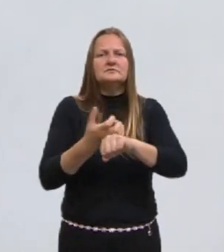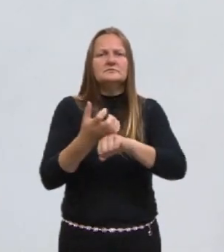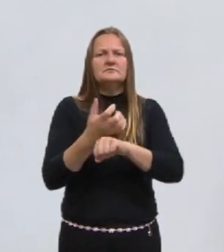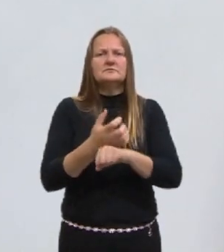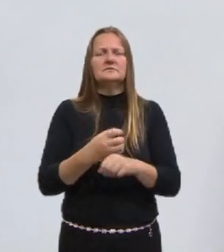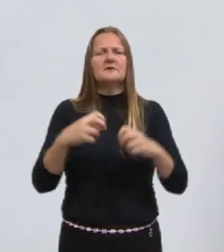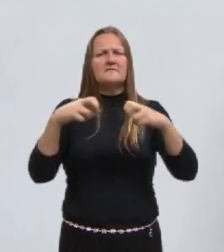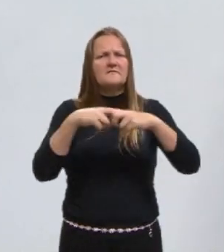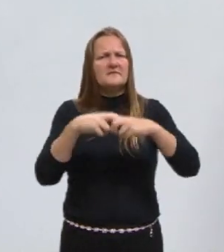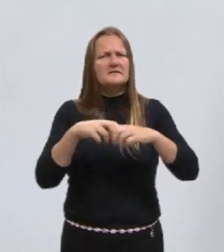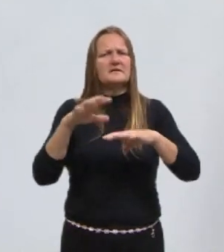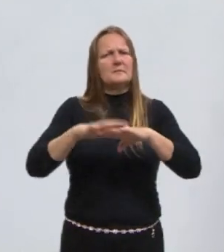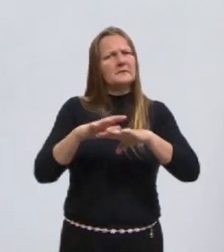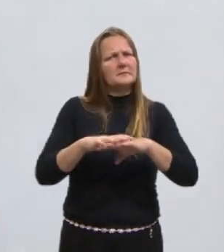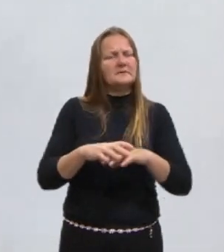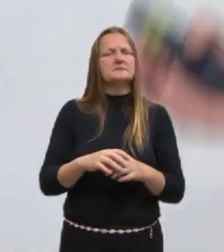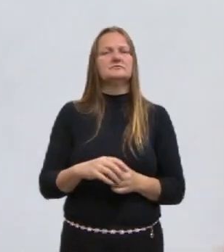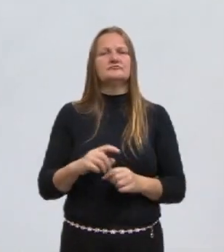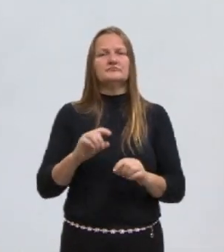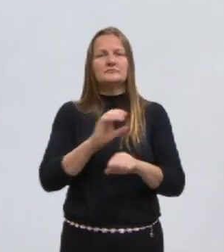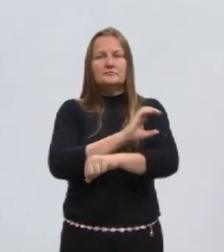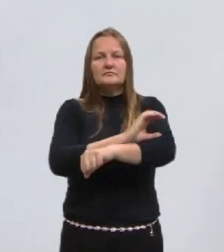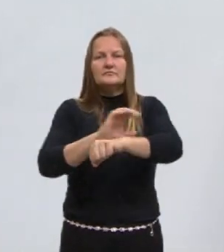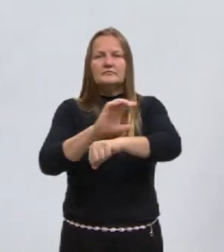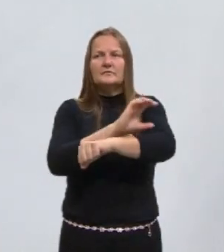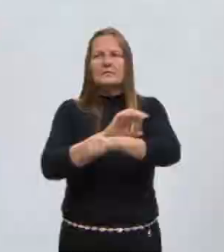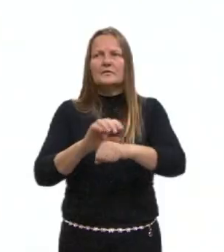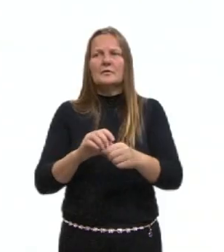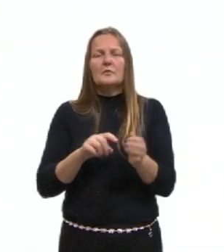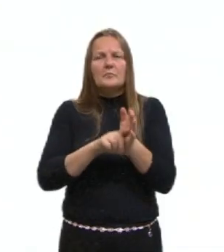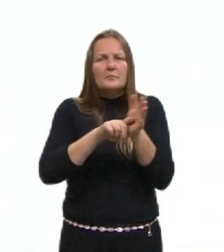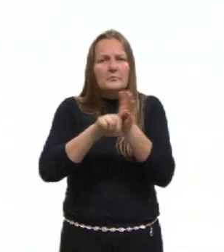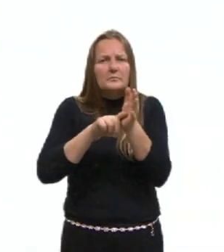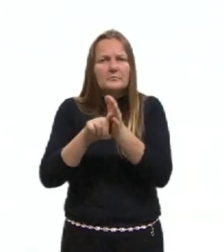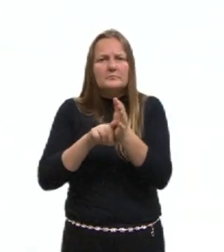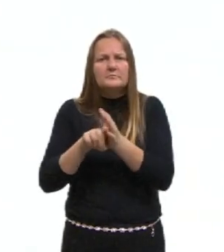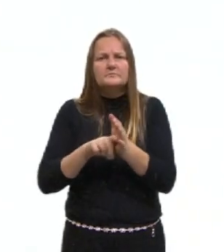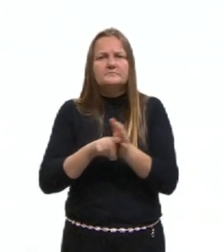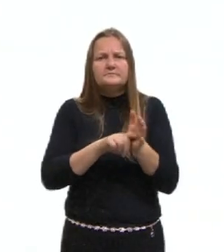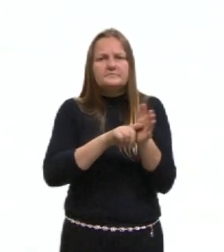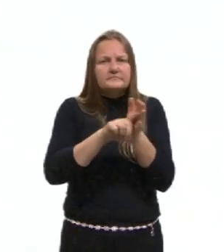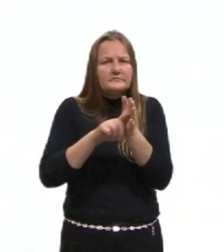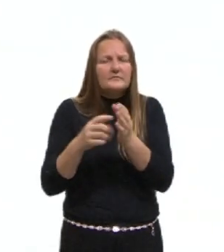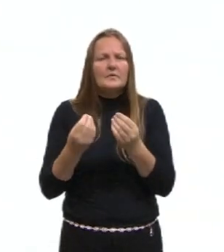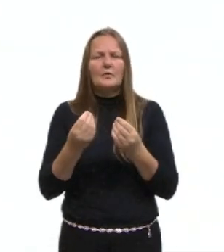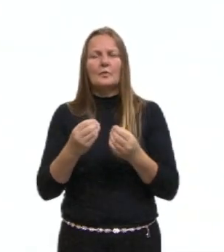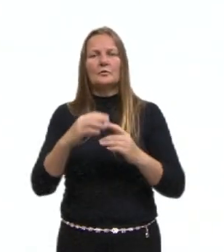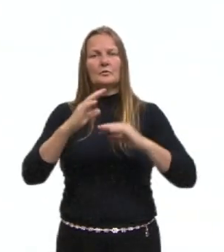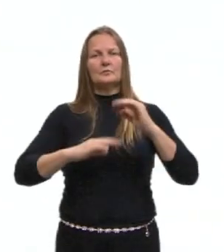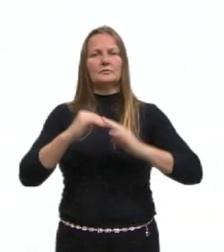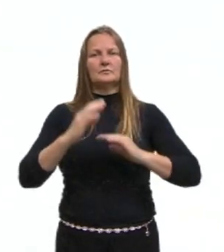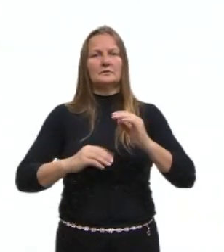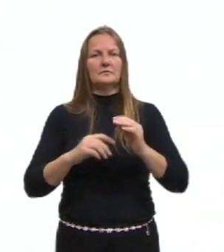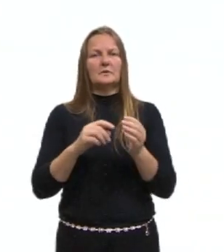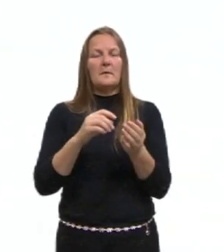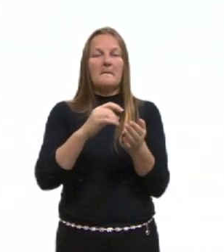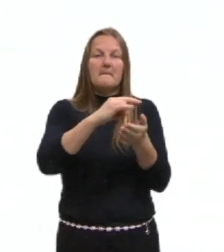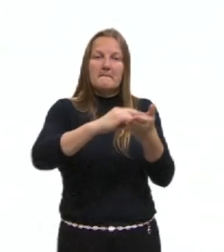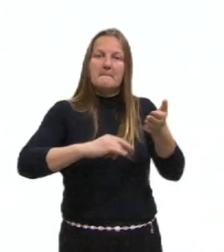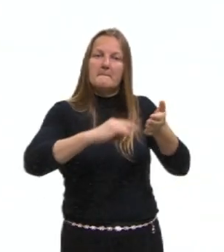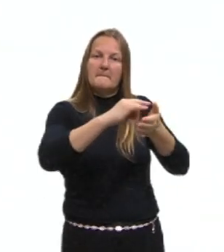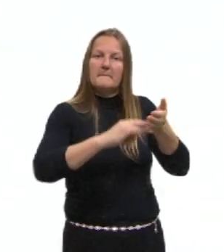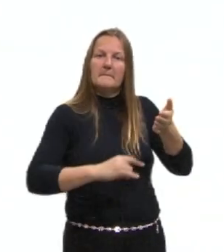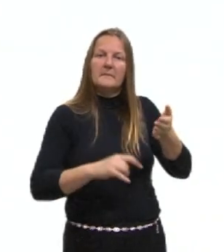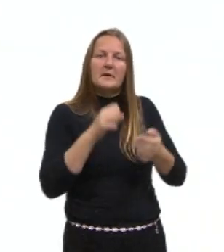de física, nesses cursos. Então, eu basicamente investiguei, né, através de aplicação de questionários com